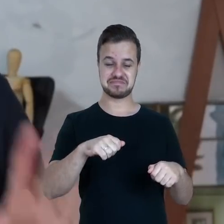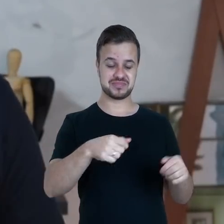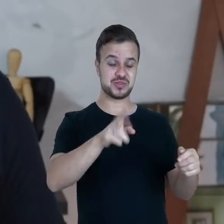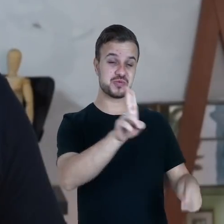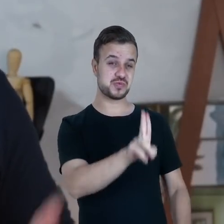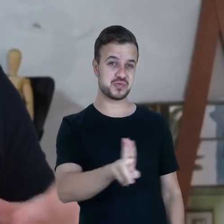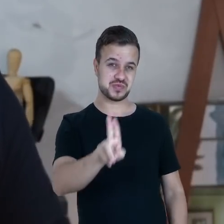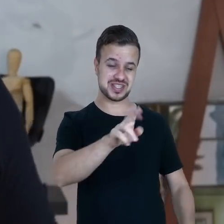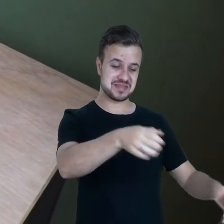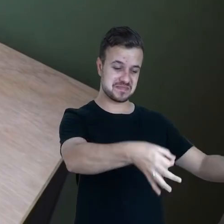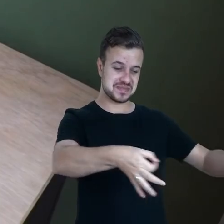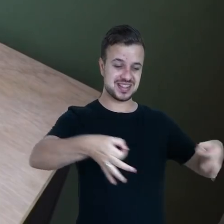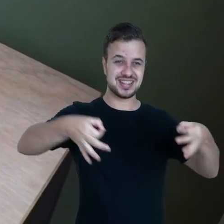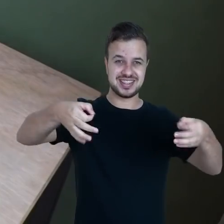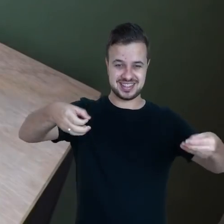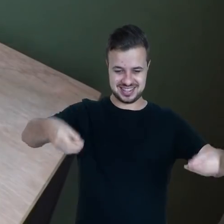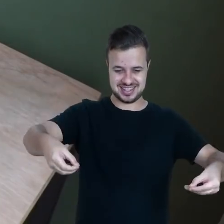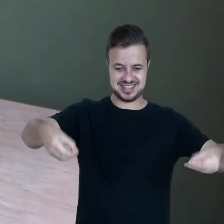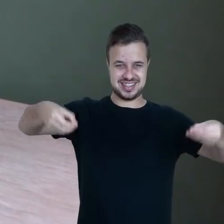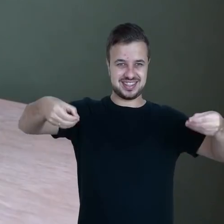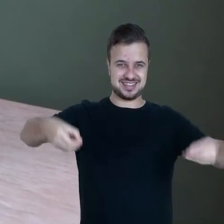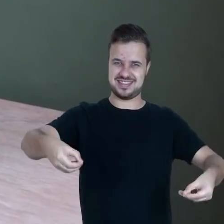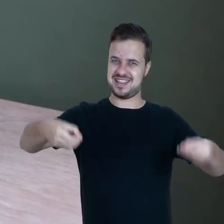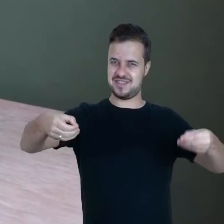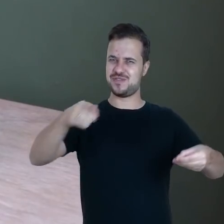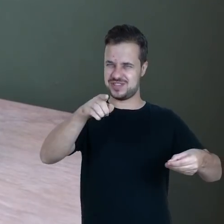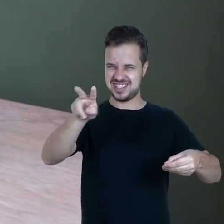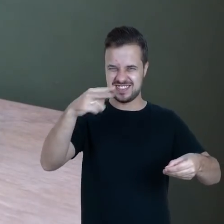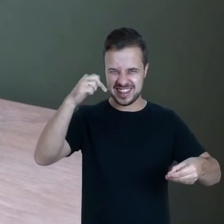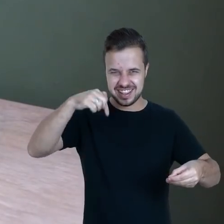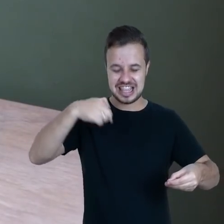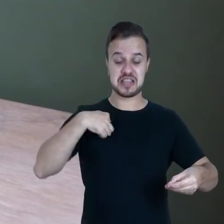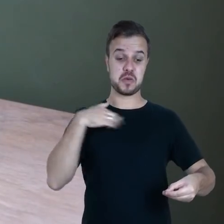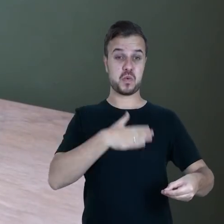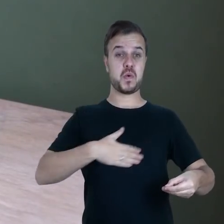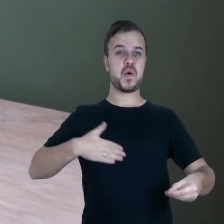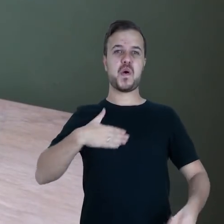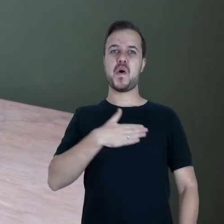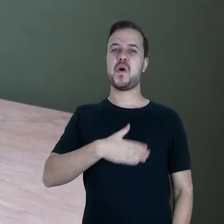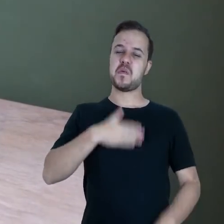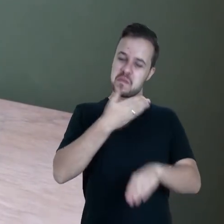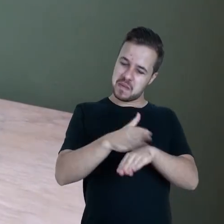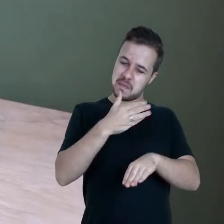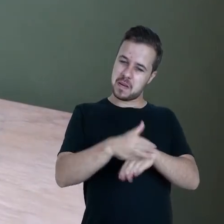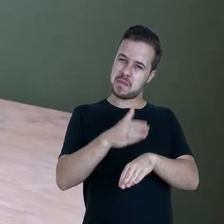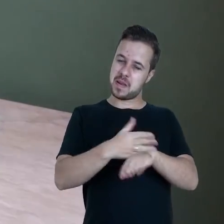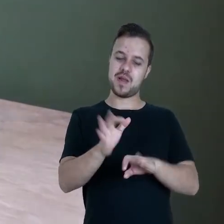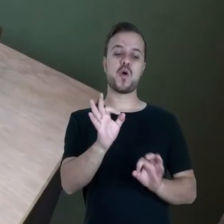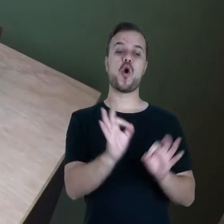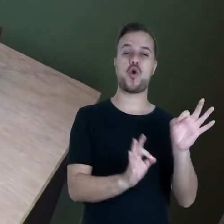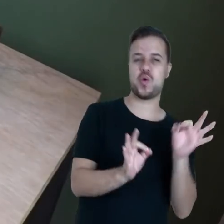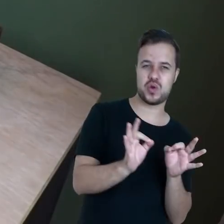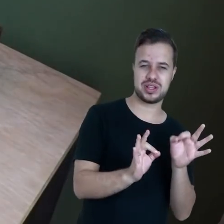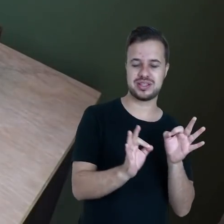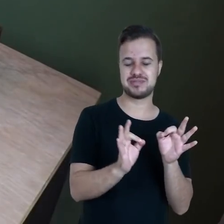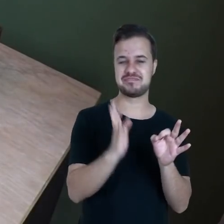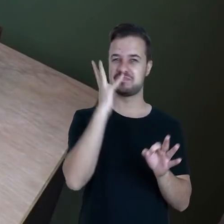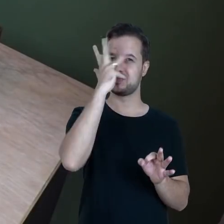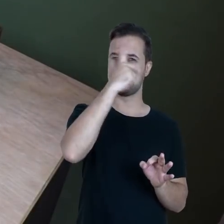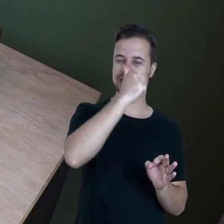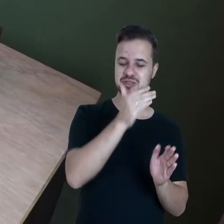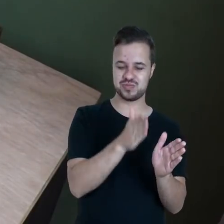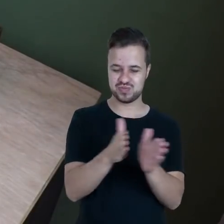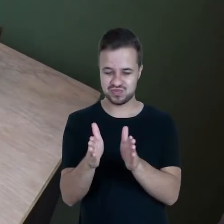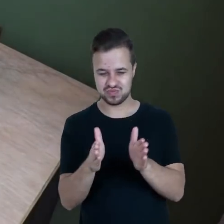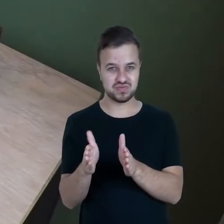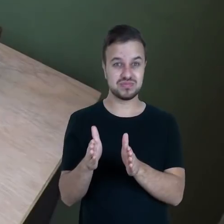Van, você sabe que eu gosto de adicionar bandejas em vários tipos de composição, porque elas servem para organizar e decorar ao mesmo tempo. Aqui eu vou fazer